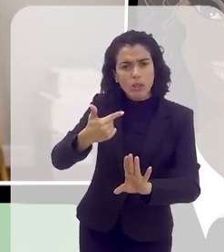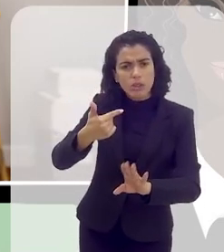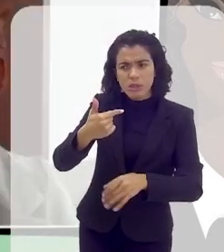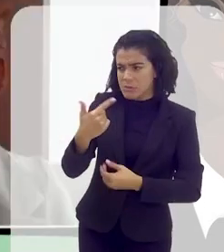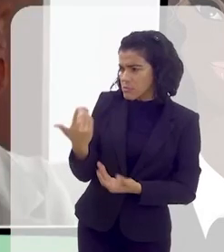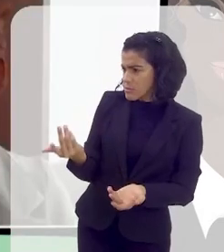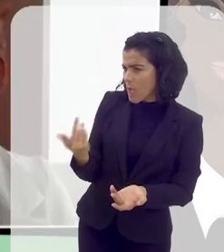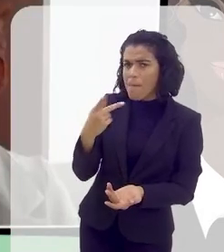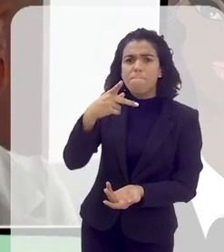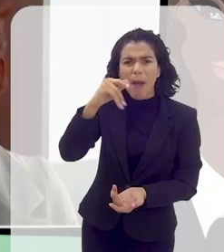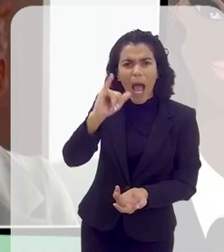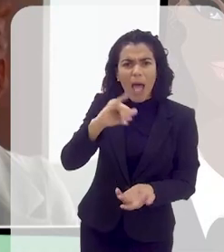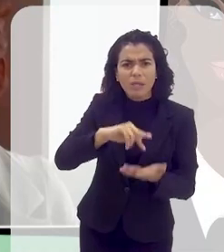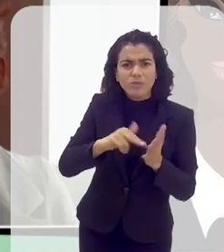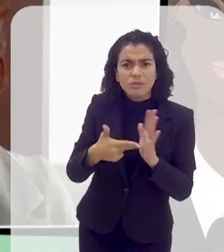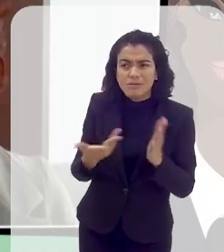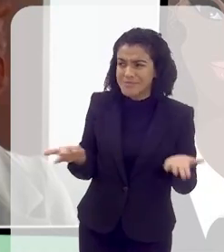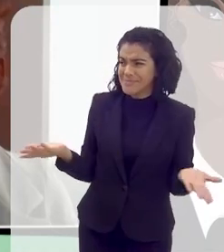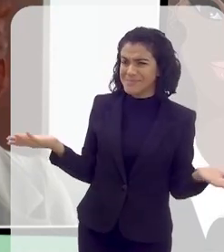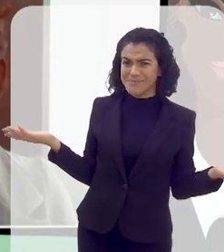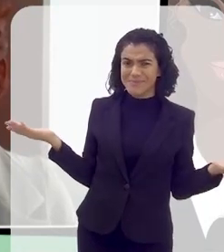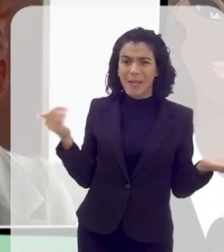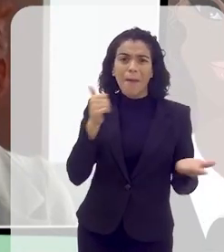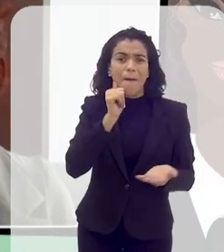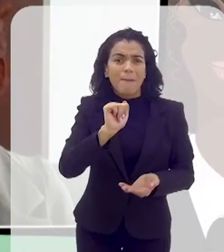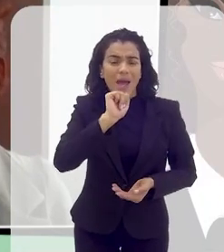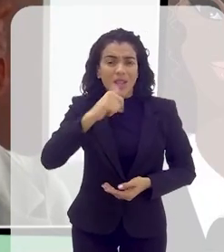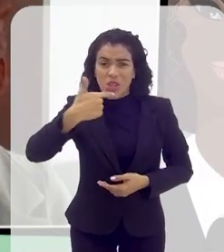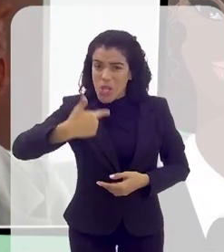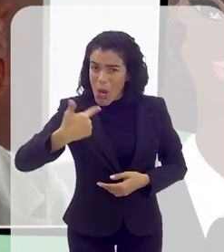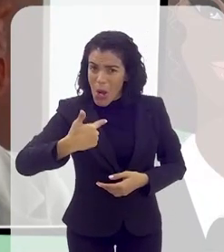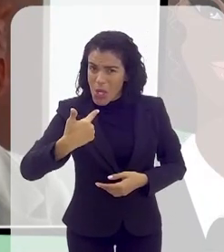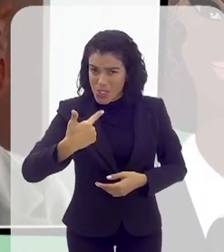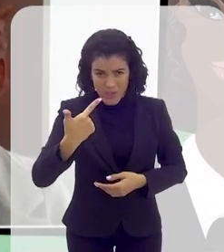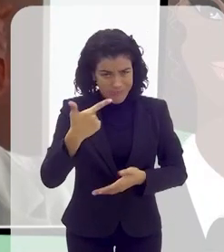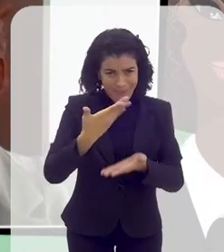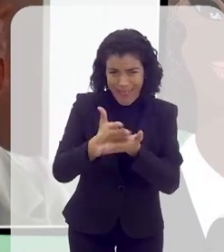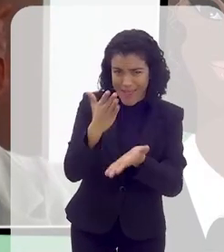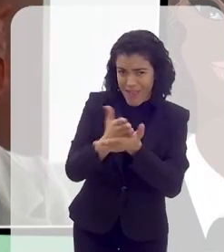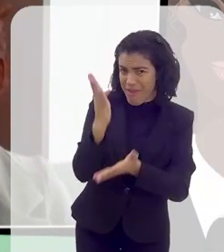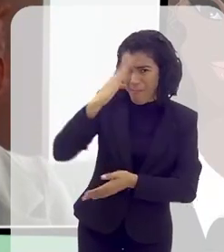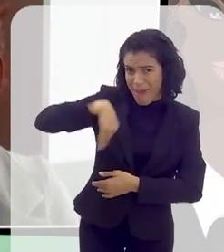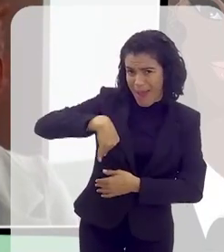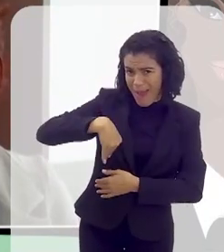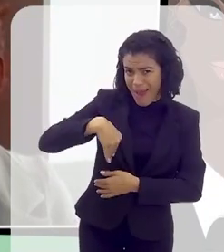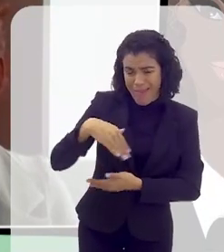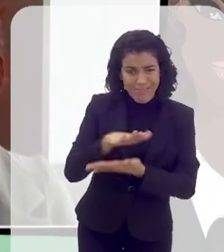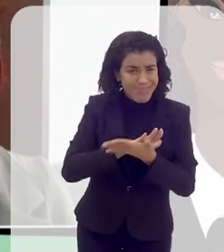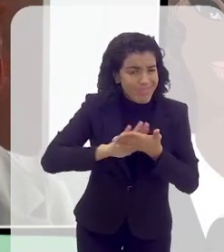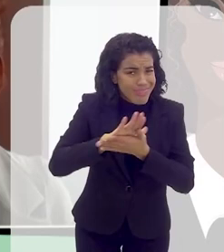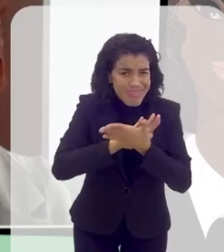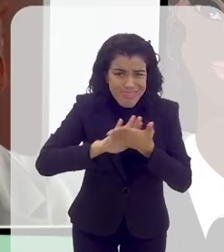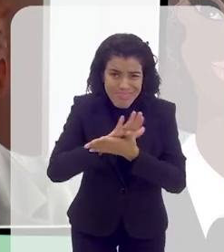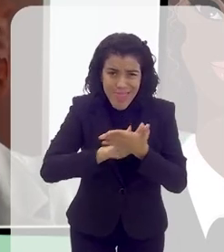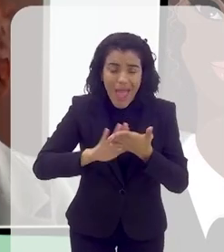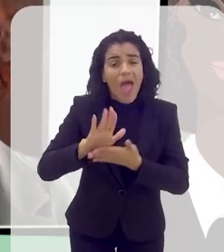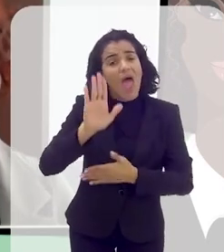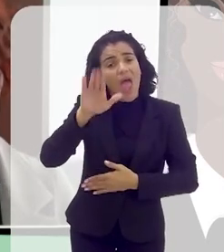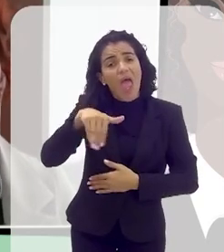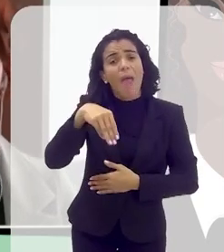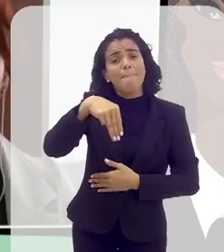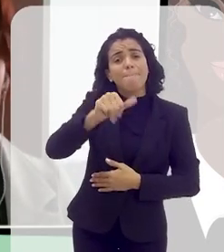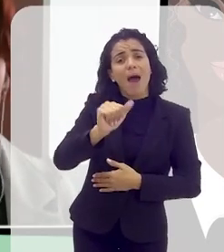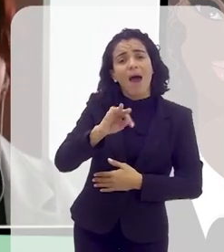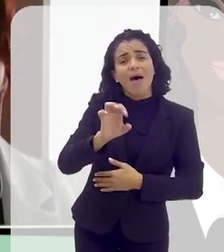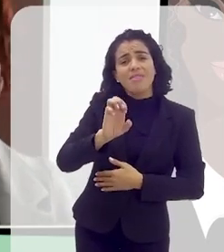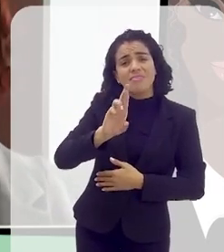pai. É. Então... Na verdade, você... madrasta não tem nada a ver com má, né? É mãe. Totalmente falando de mater,